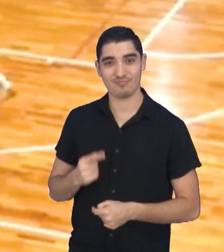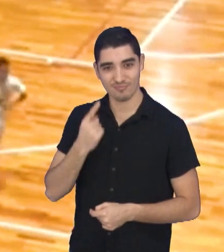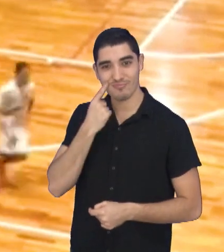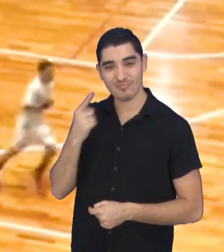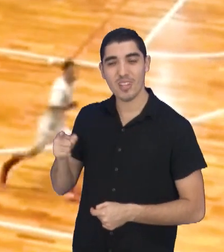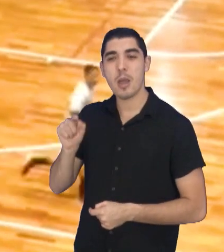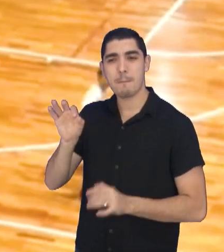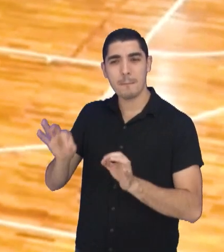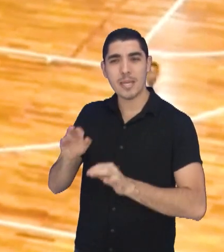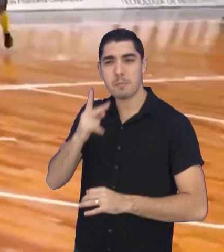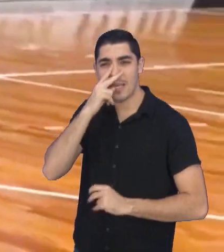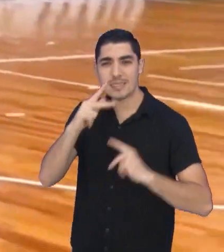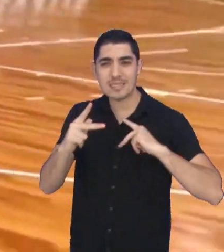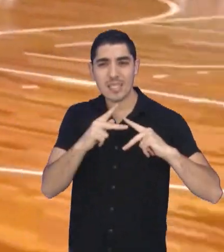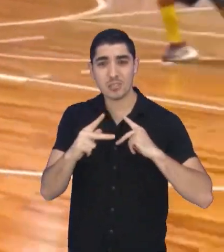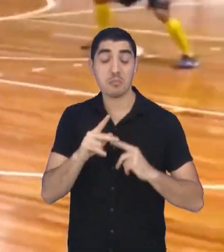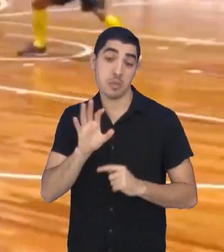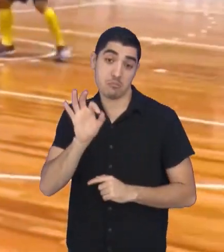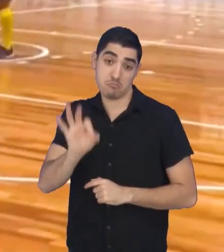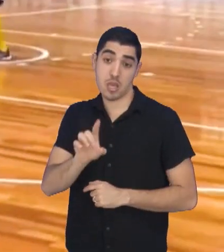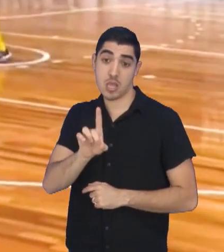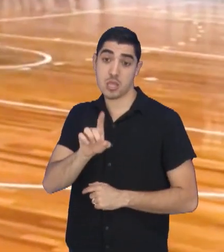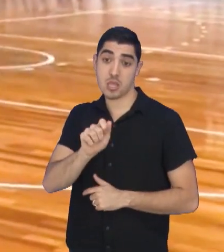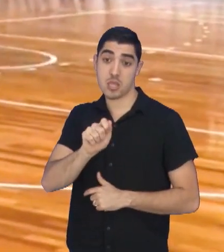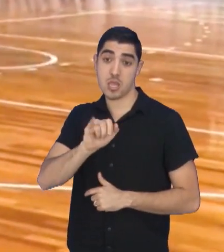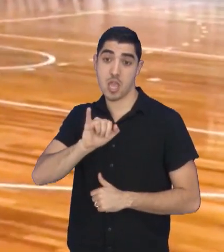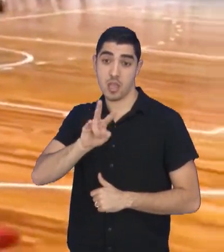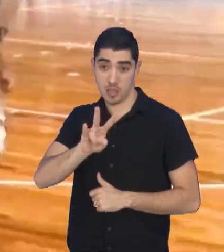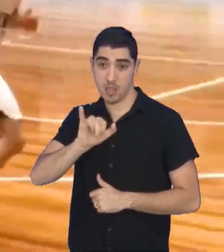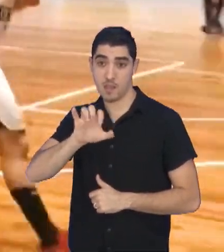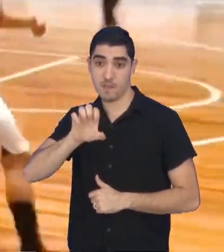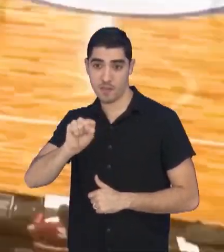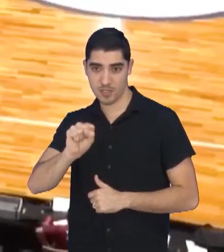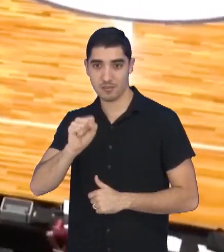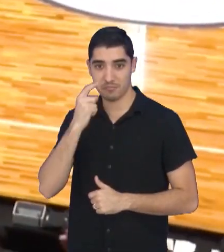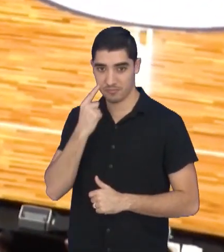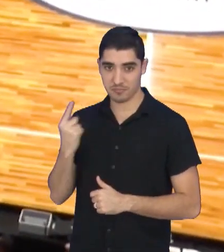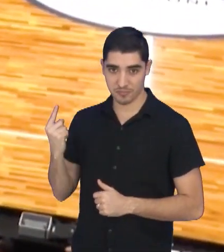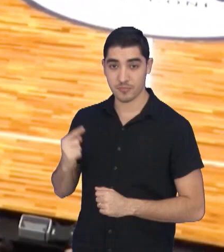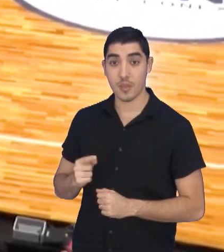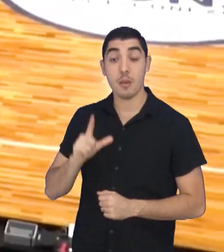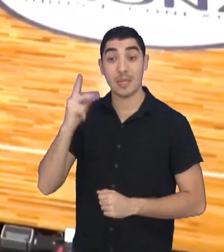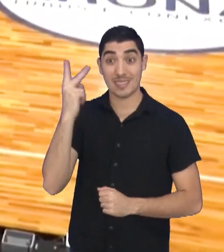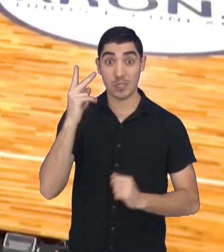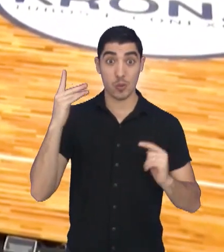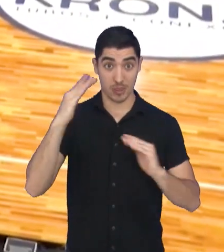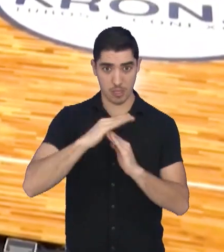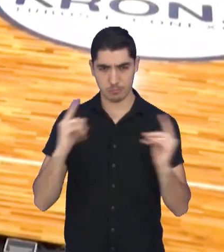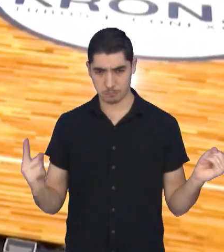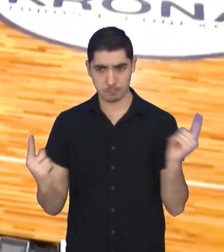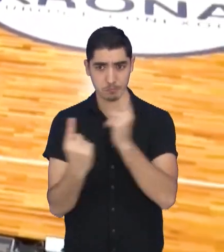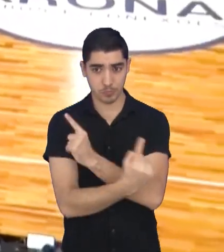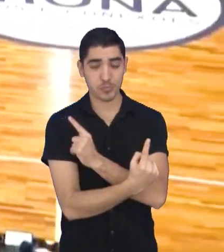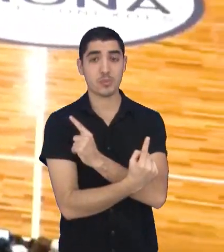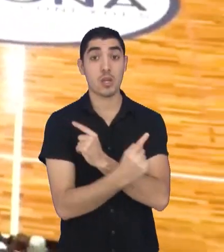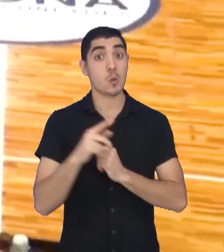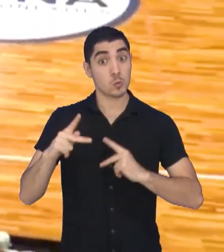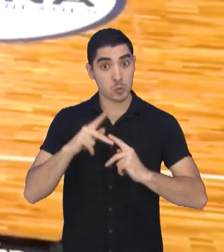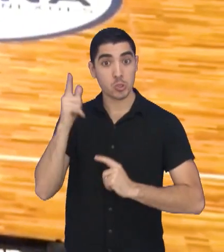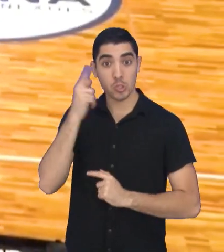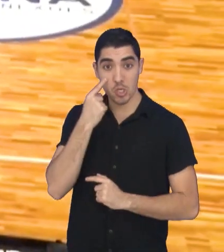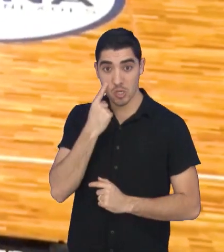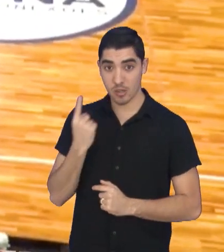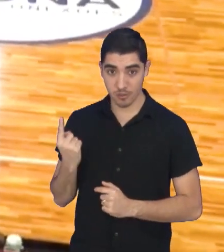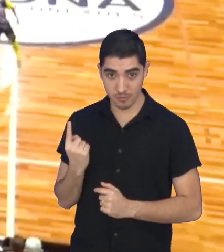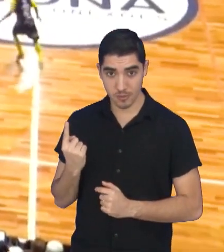São José, mas deram o gol pro Davis ali, que saiu comemorando, camisa 10 do Corinthians. No segundo tempo, São José empatou, olha só, perde e ganha